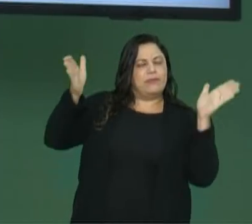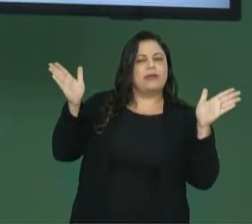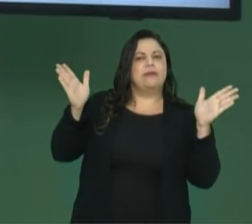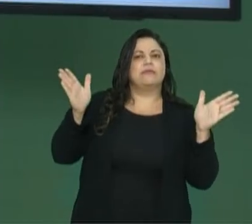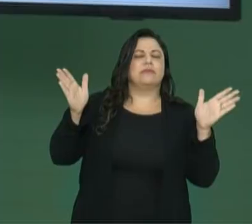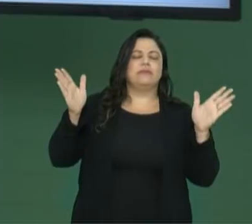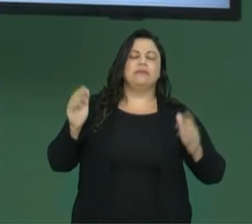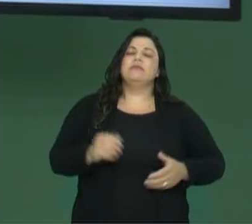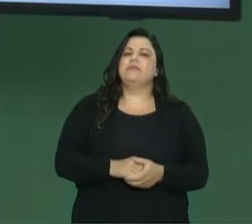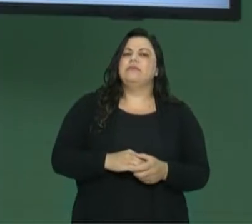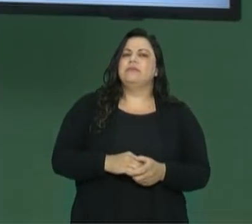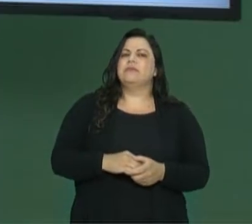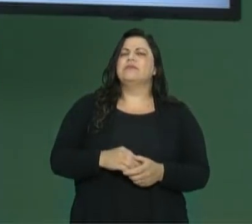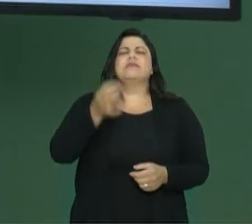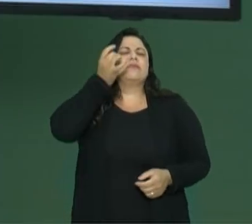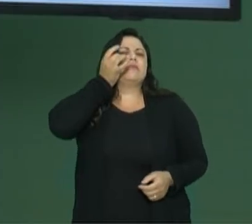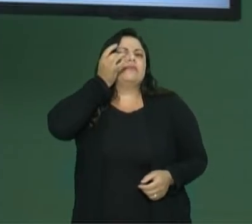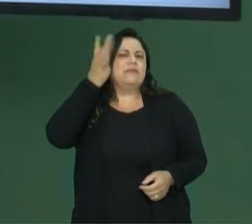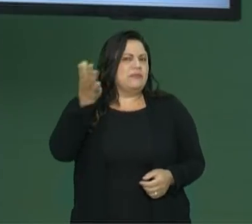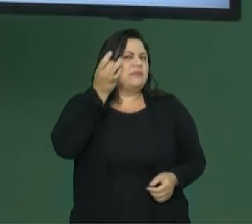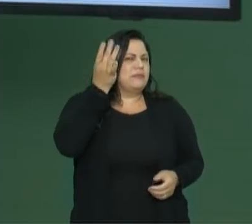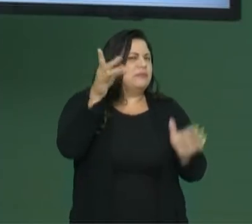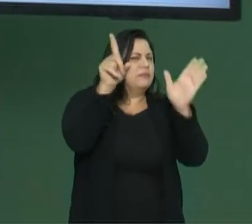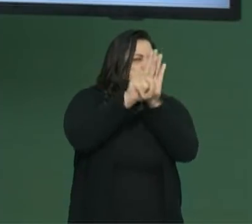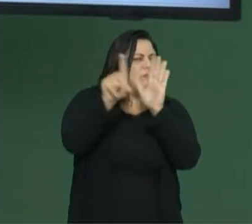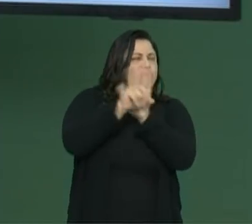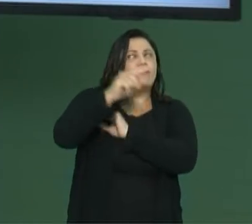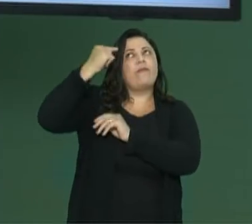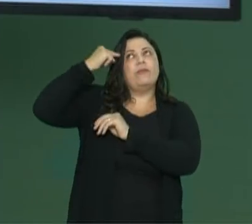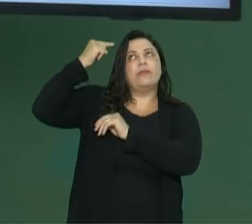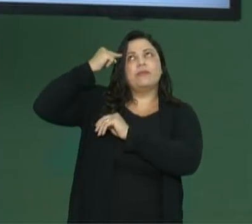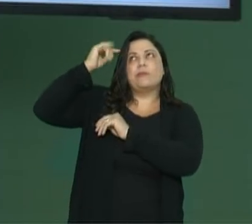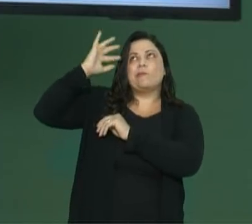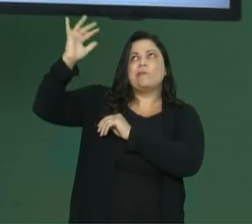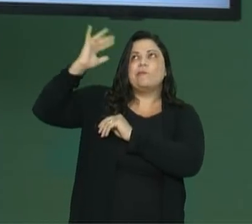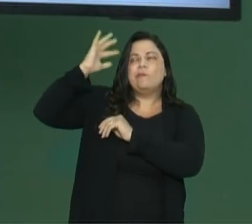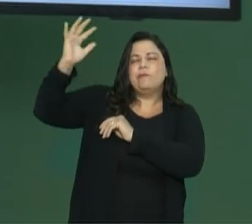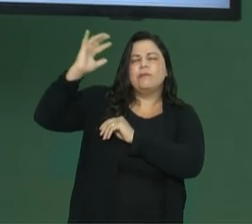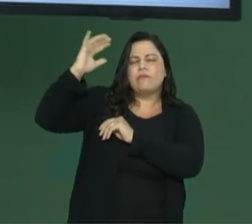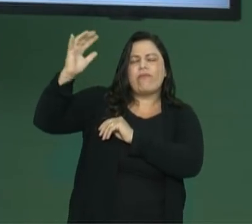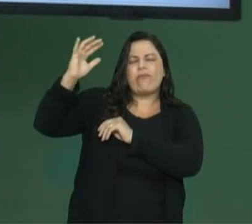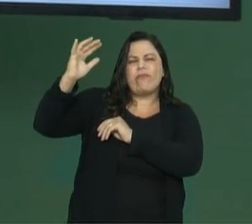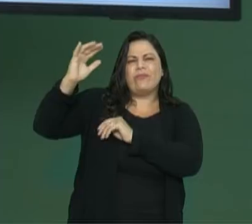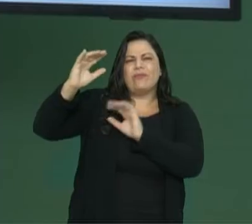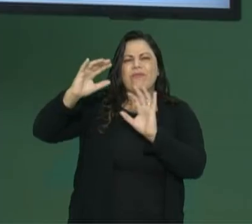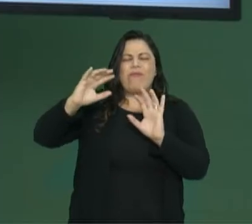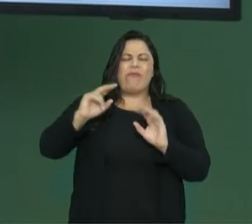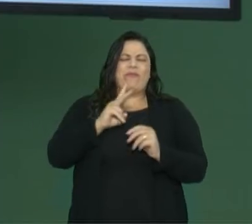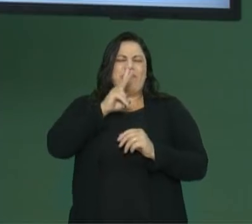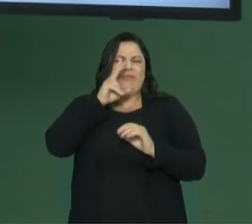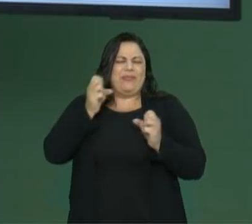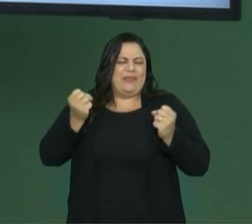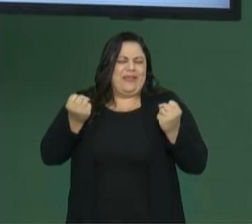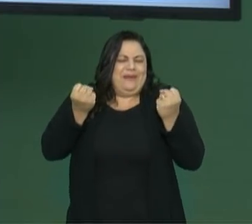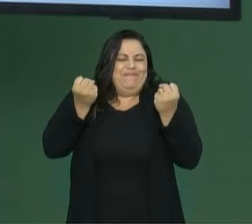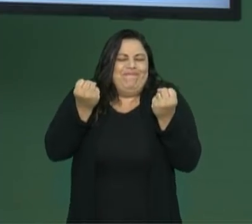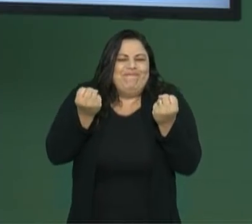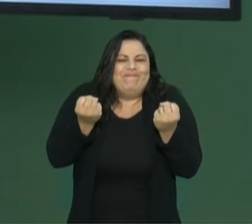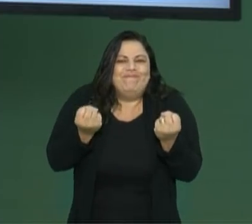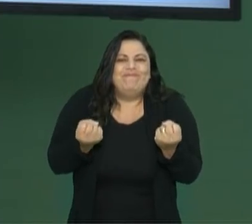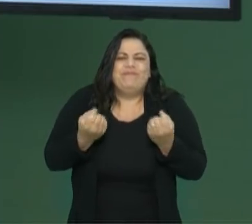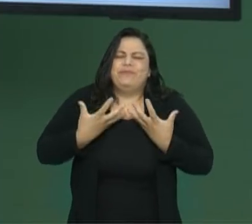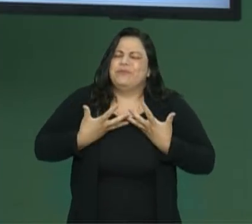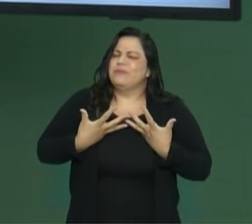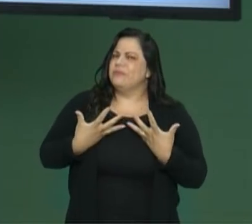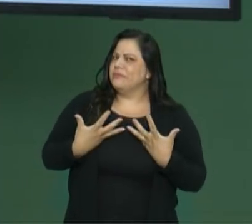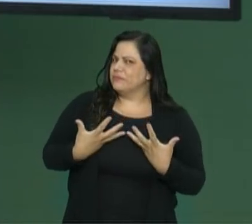muito simples a questão. Imagina o seguinte, você está lá fazendo aquela força danada e você deu aquela cansadinha e começou